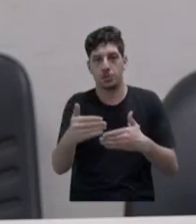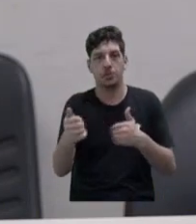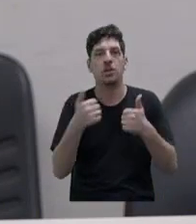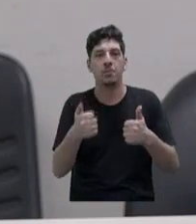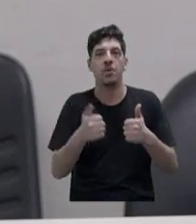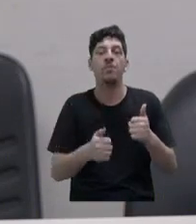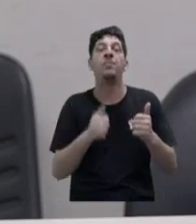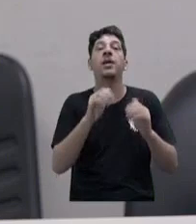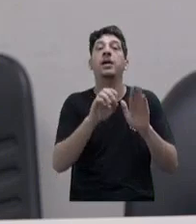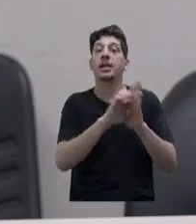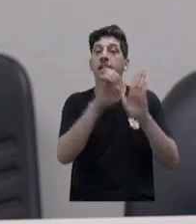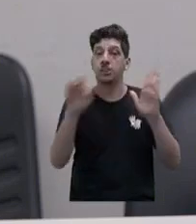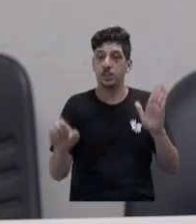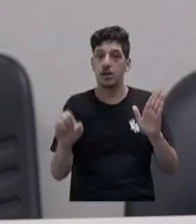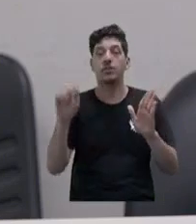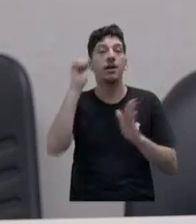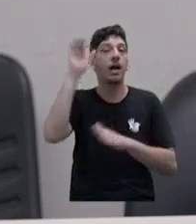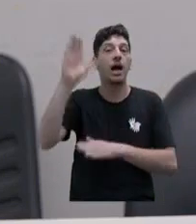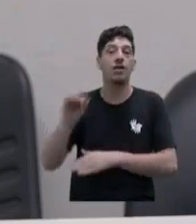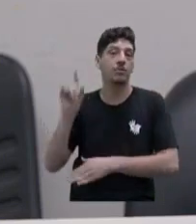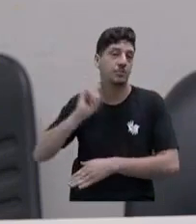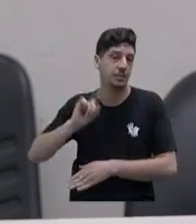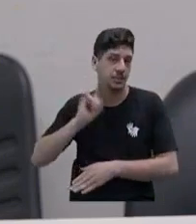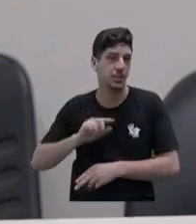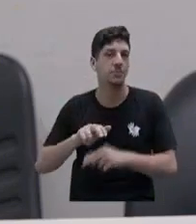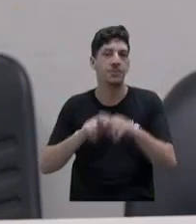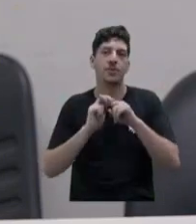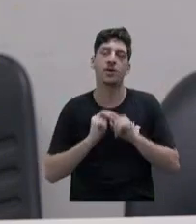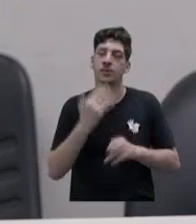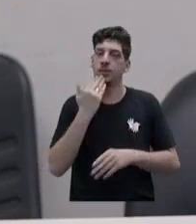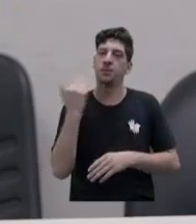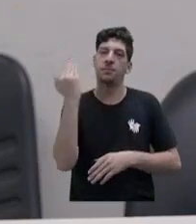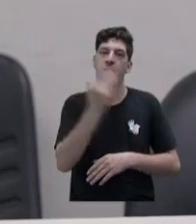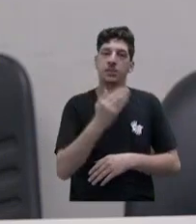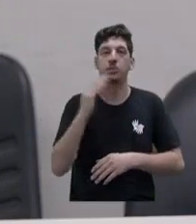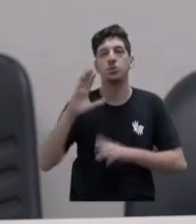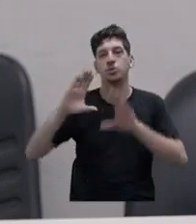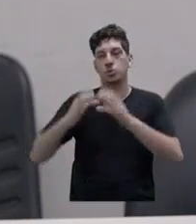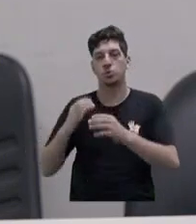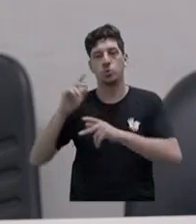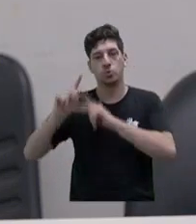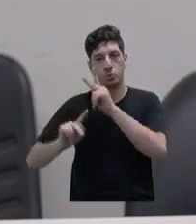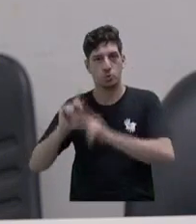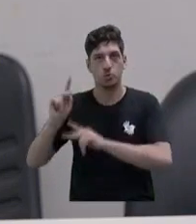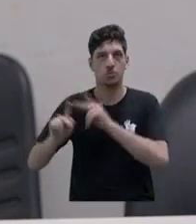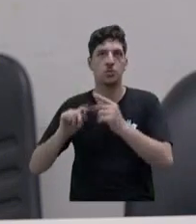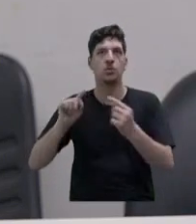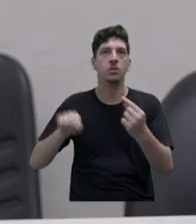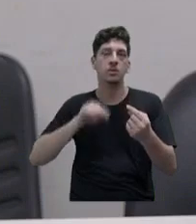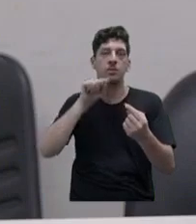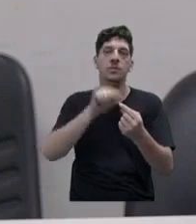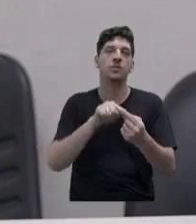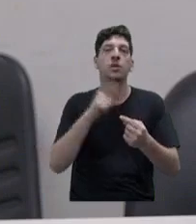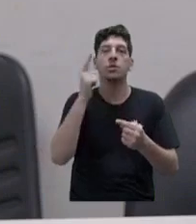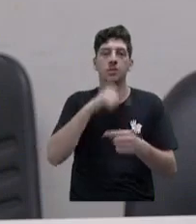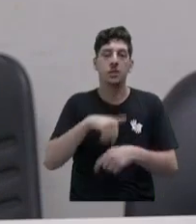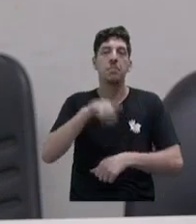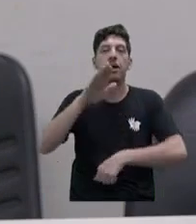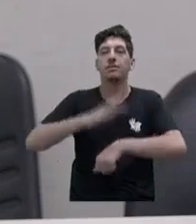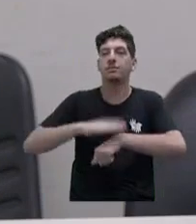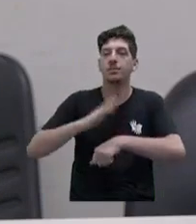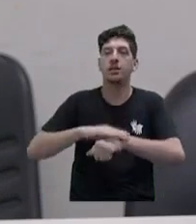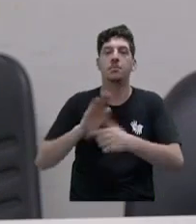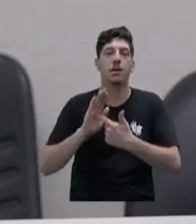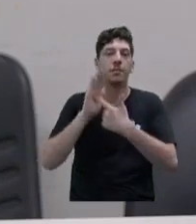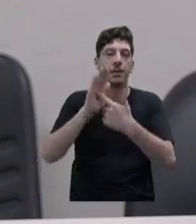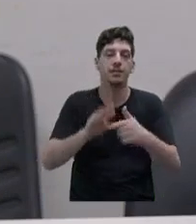da Afromineiridade, devido a um pedido aí, dos grupos, para que tenham mais tempo para